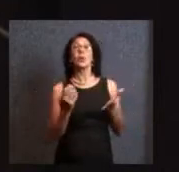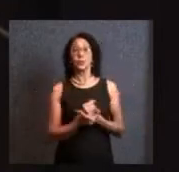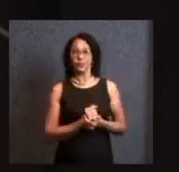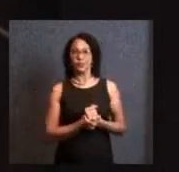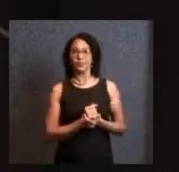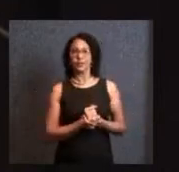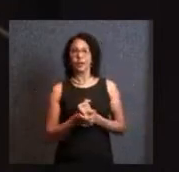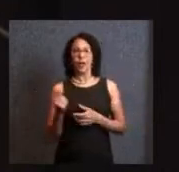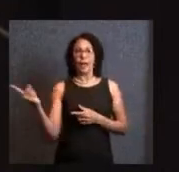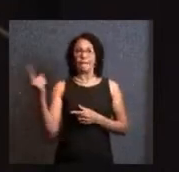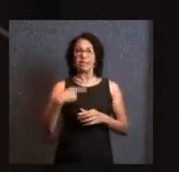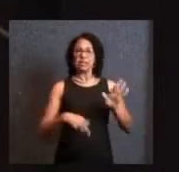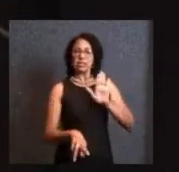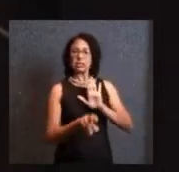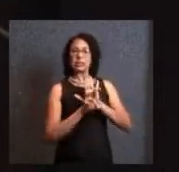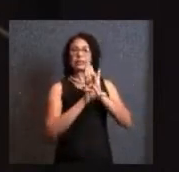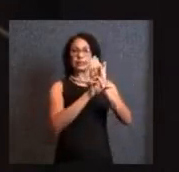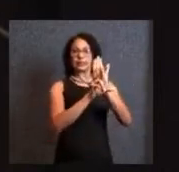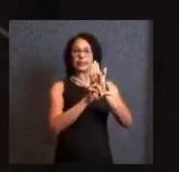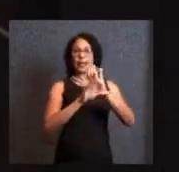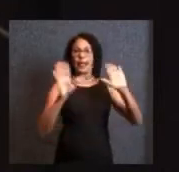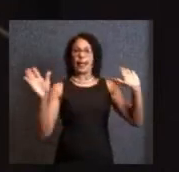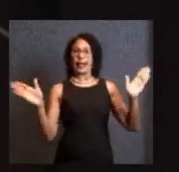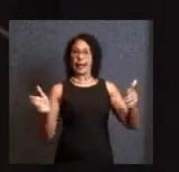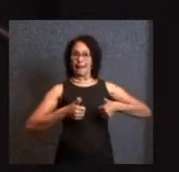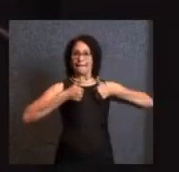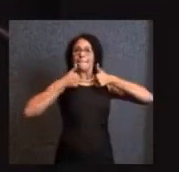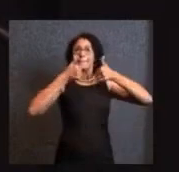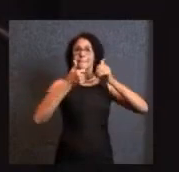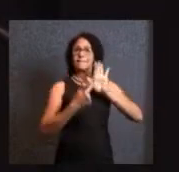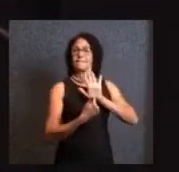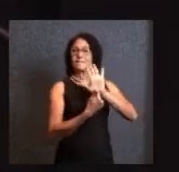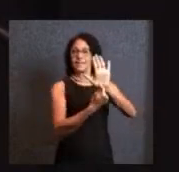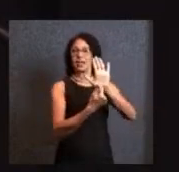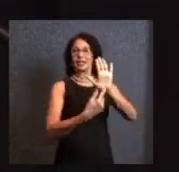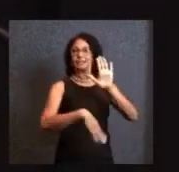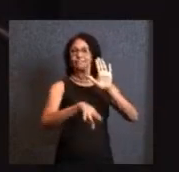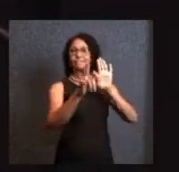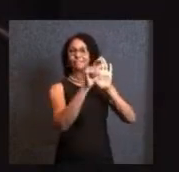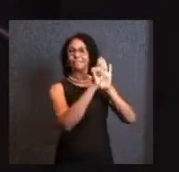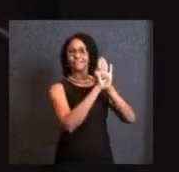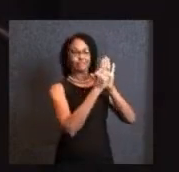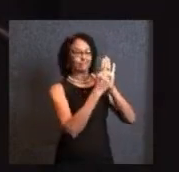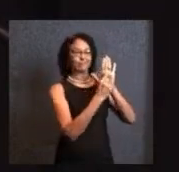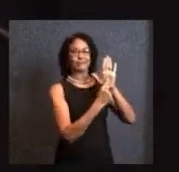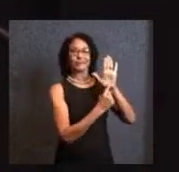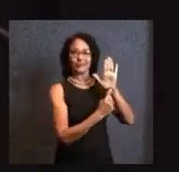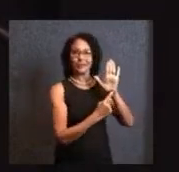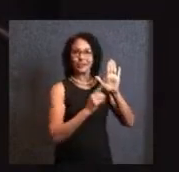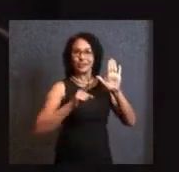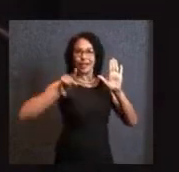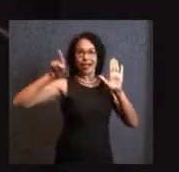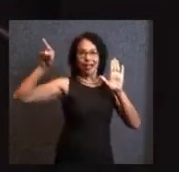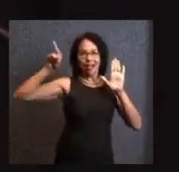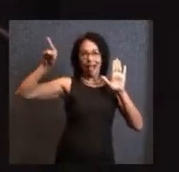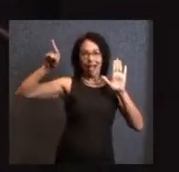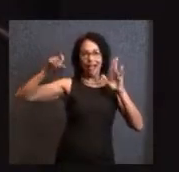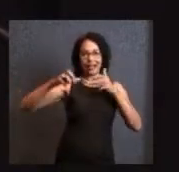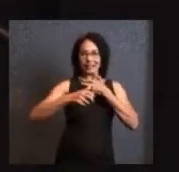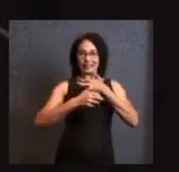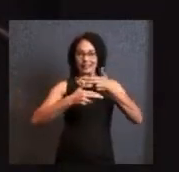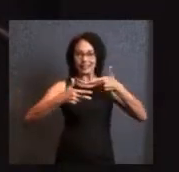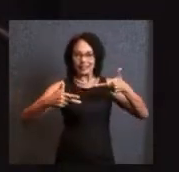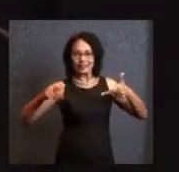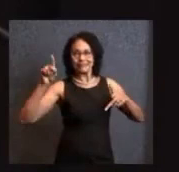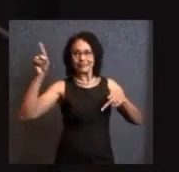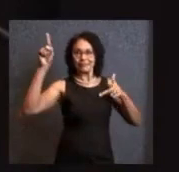trazemos referências exitosas, nós trazemos modelos que lá na nossa realidade funcionaram muito